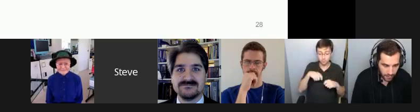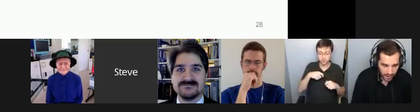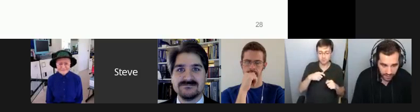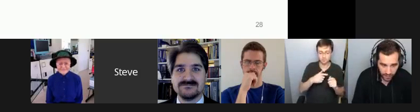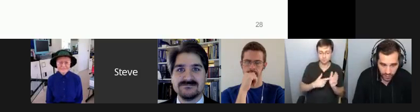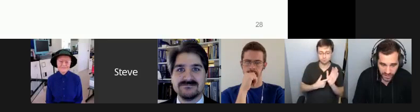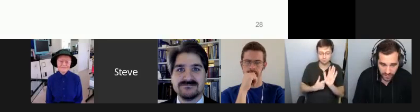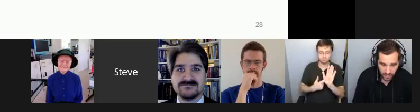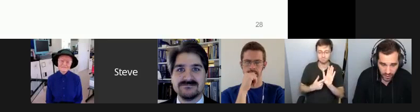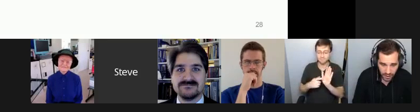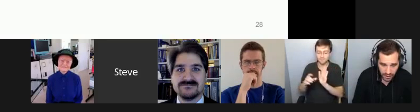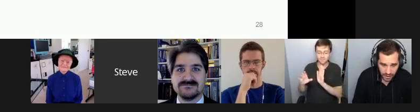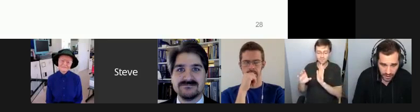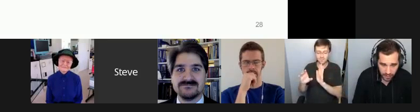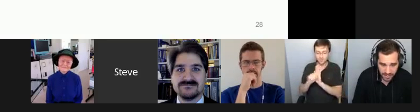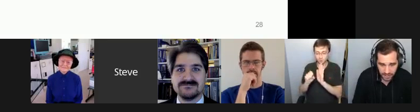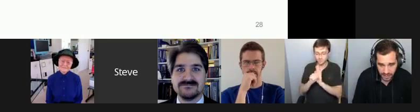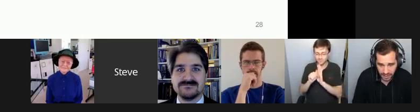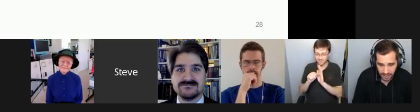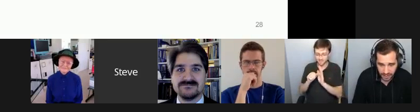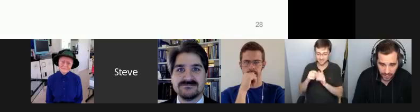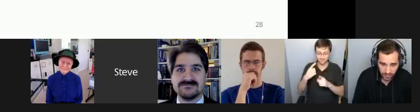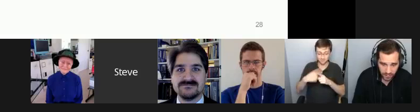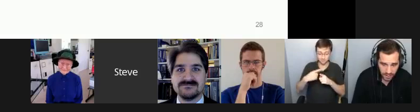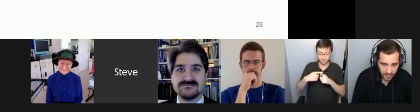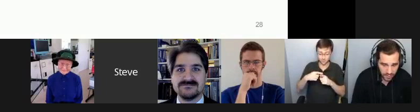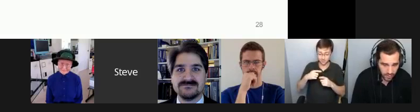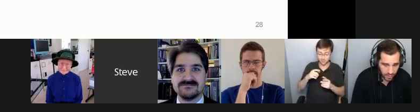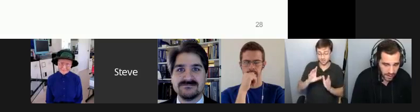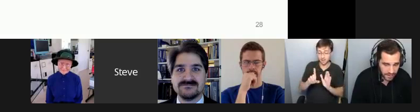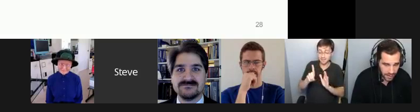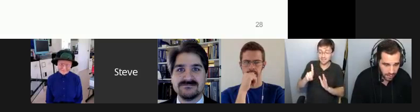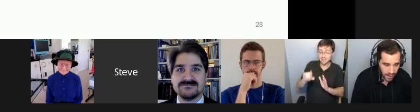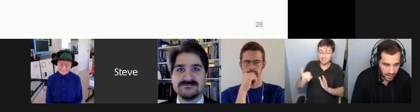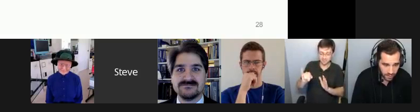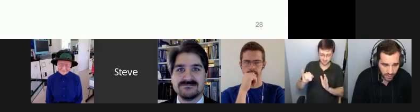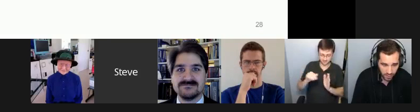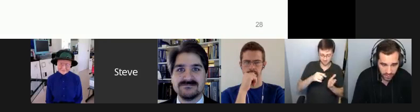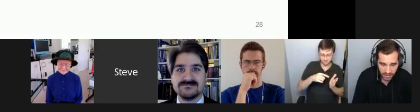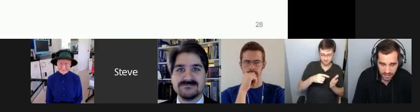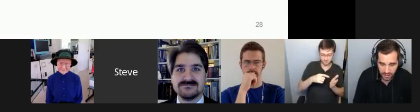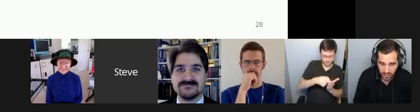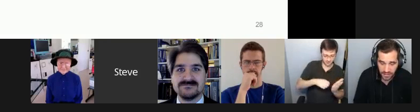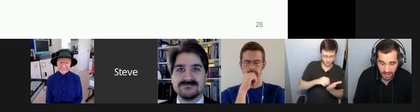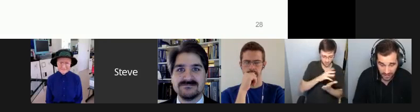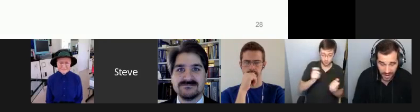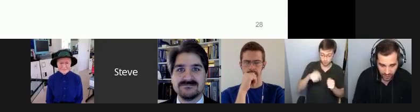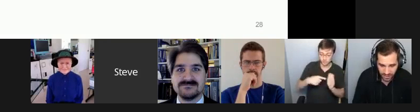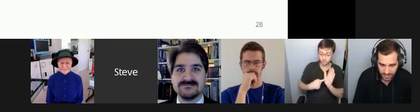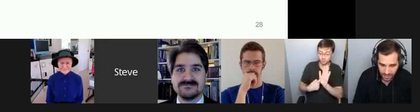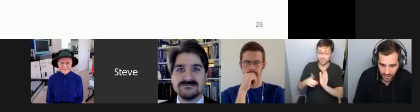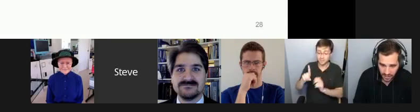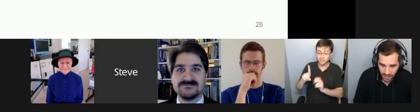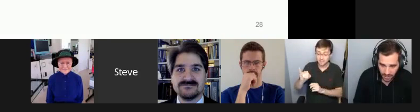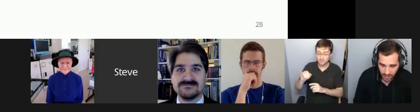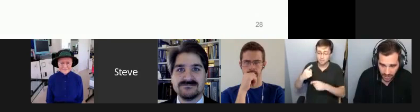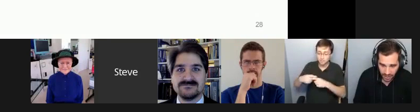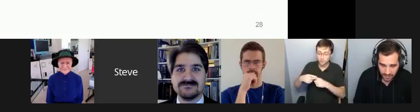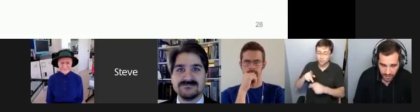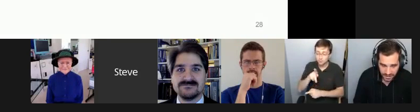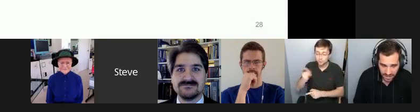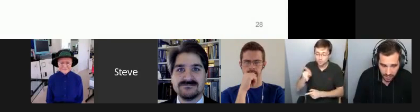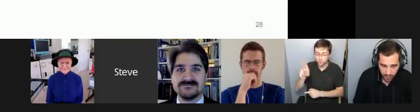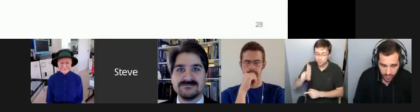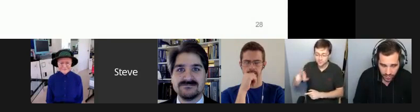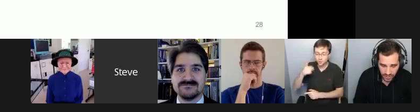E também foi possível apresentar em um texto em sign writing, pode conter descrições imagéticas e